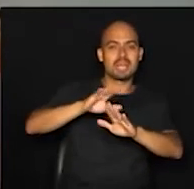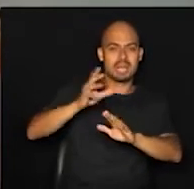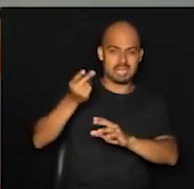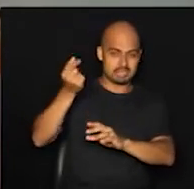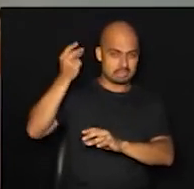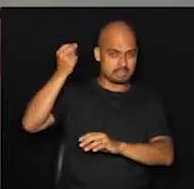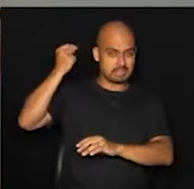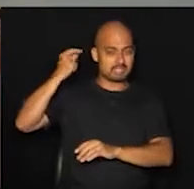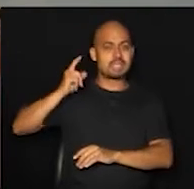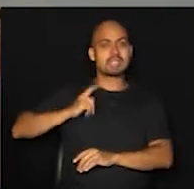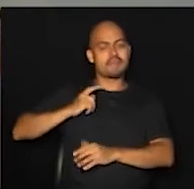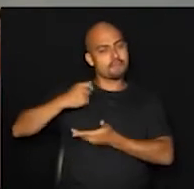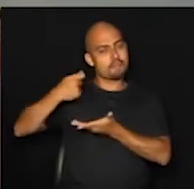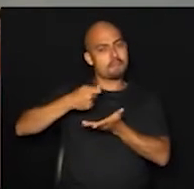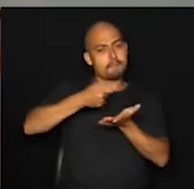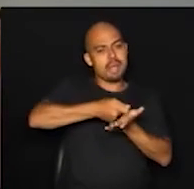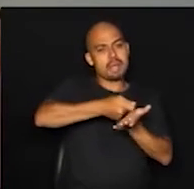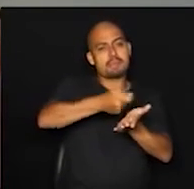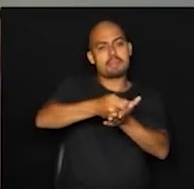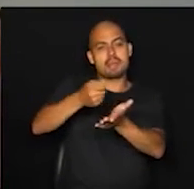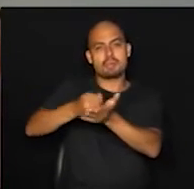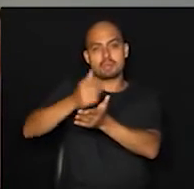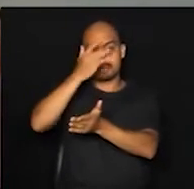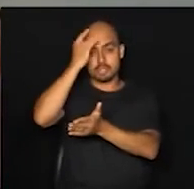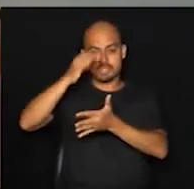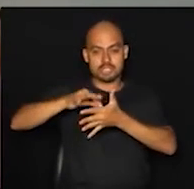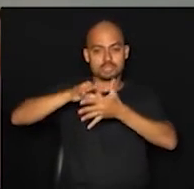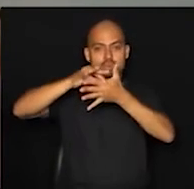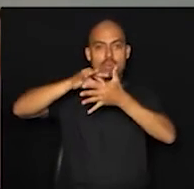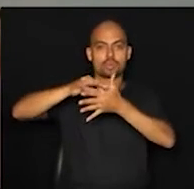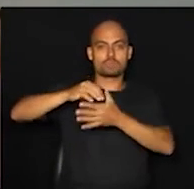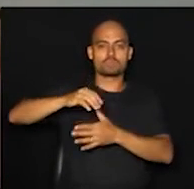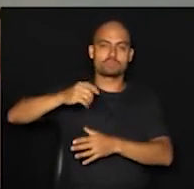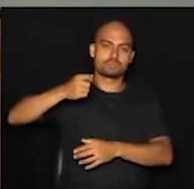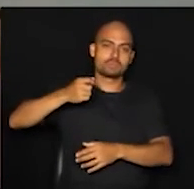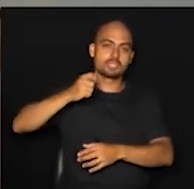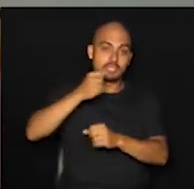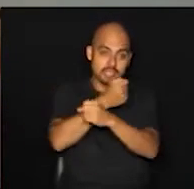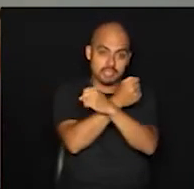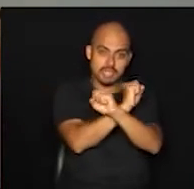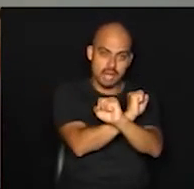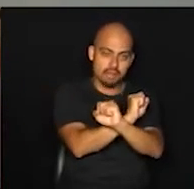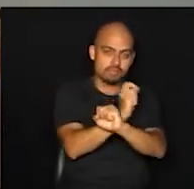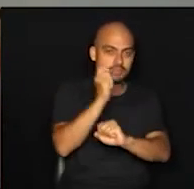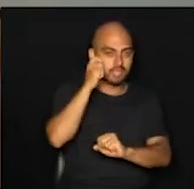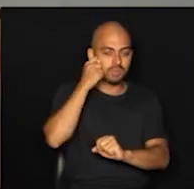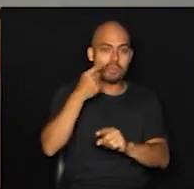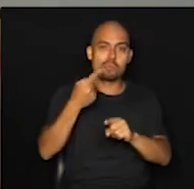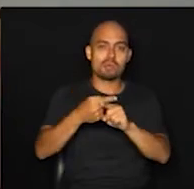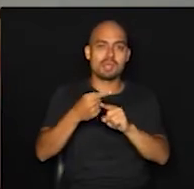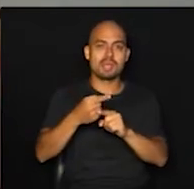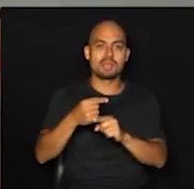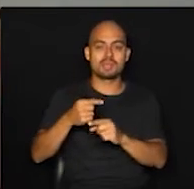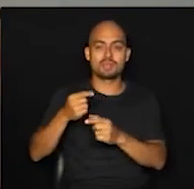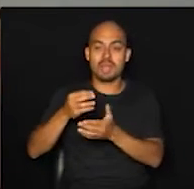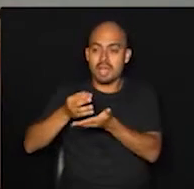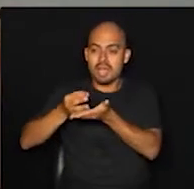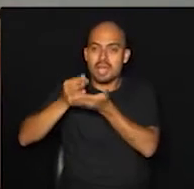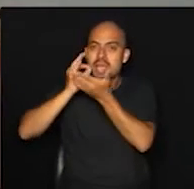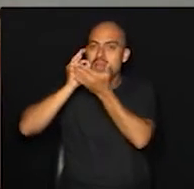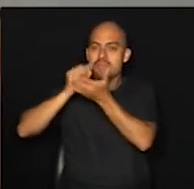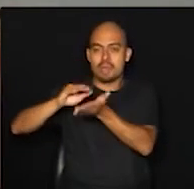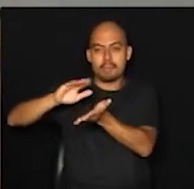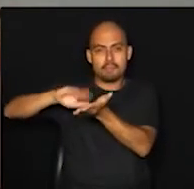teve foi indenização aos senhores de escravo, porque a socialização da perda do café de São Paulo, do Rio de Janeiro,